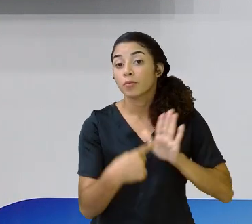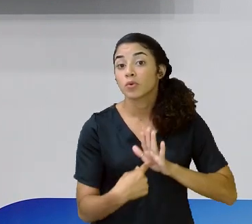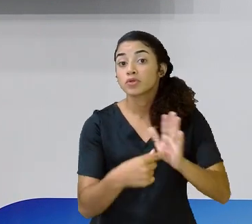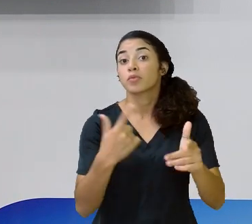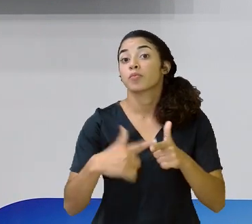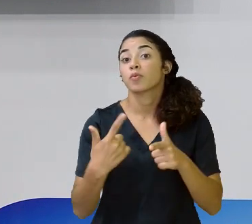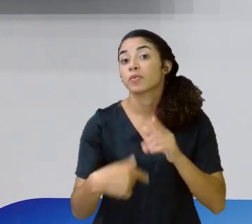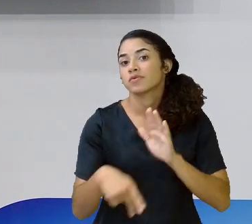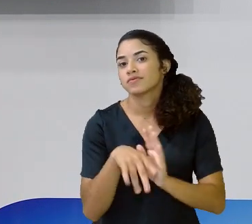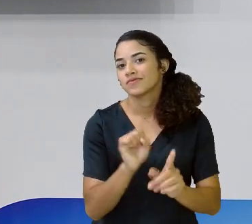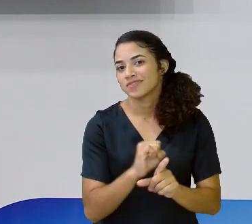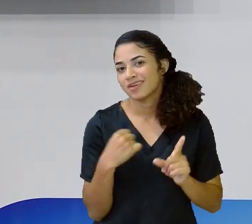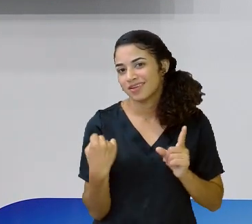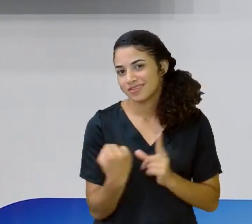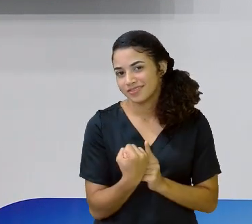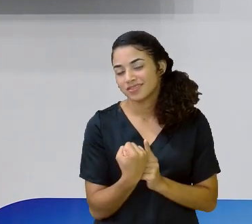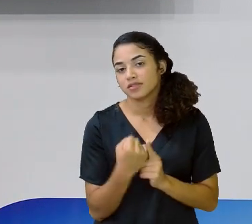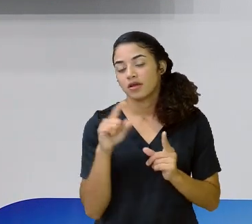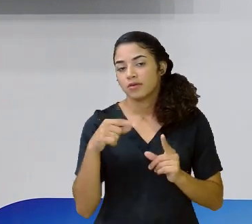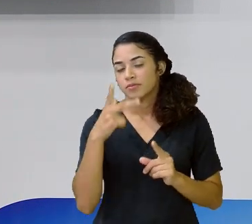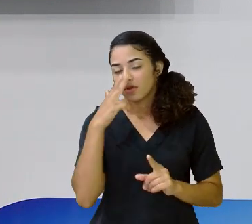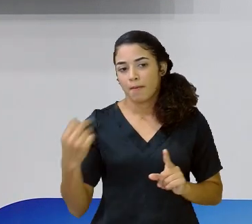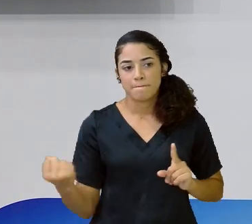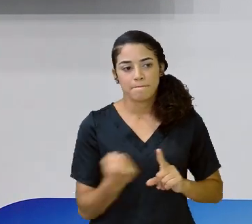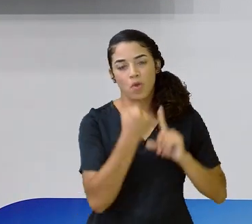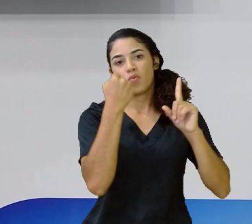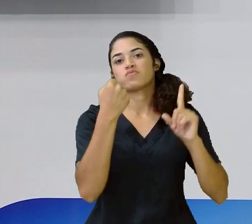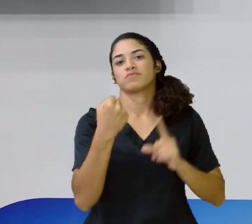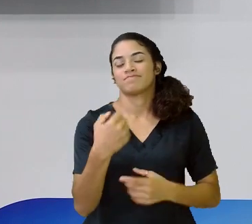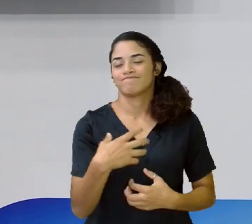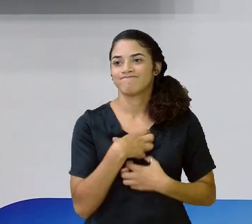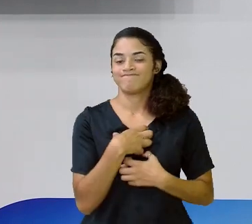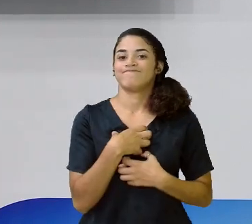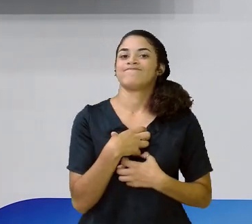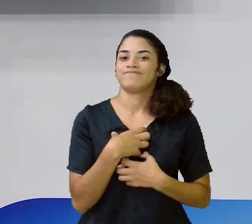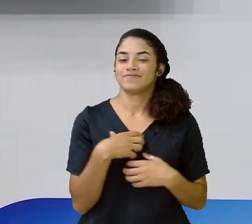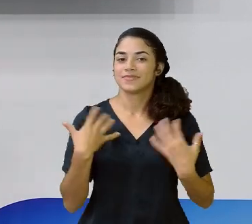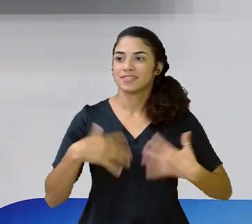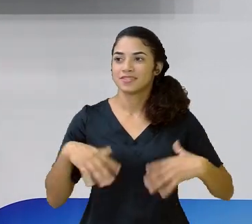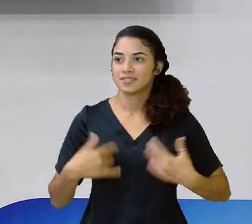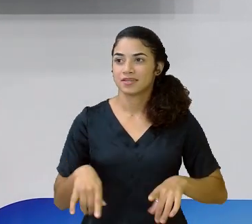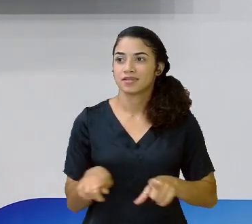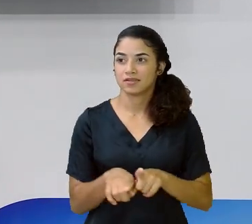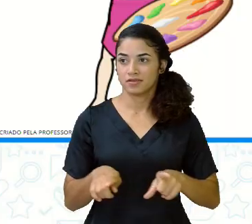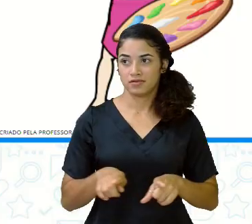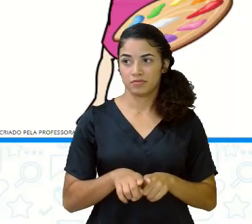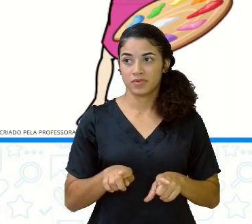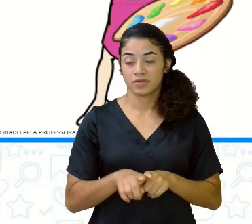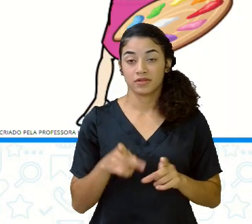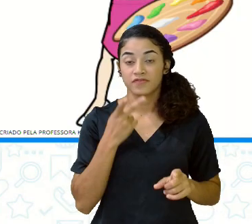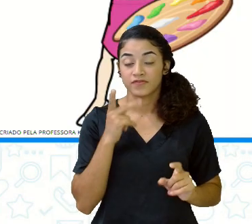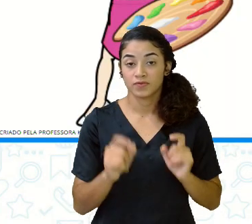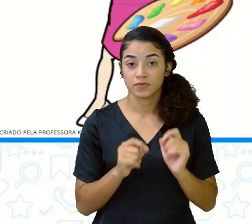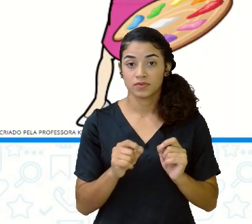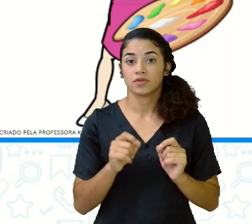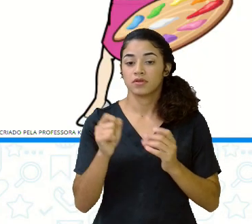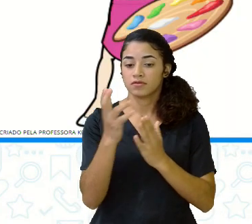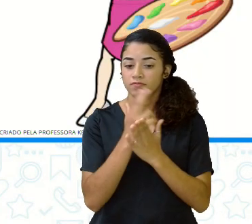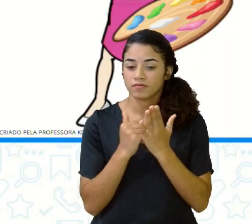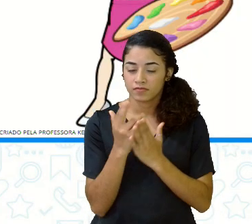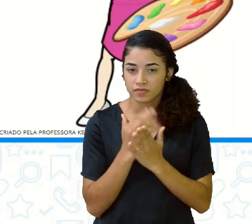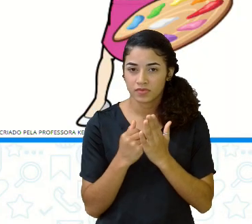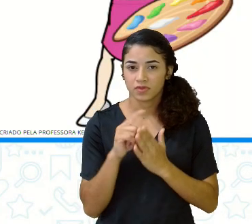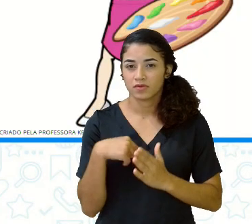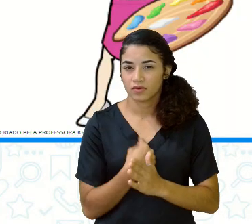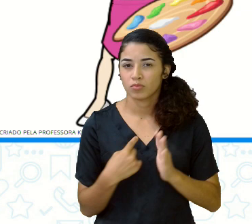problemas sociais e isso era que impactava as pessoas. Então, ela fez até esse autorretrato que a gente já mostrou aqui. Quando a gente está